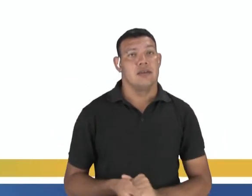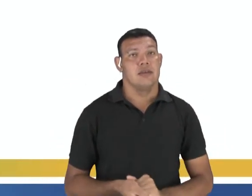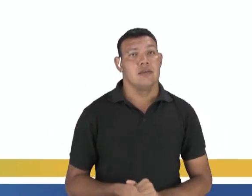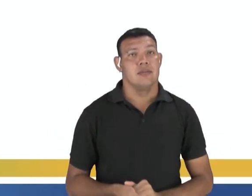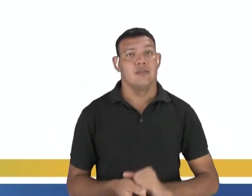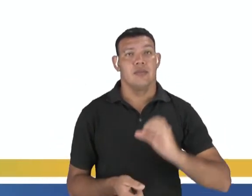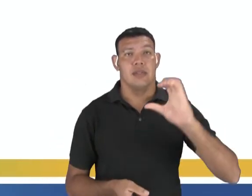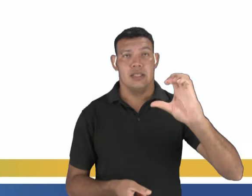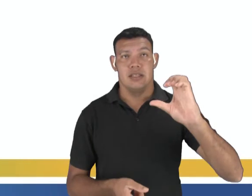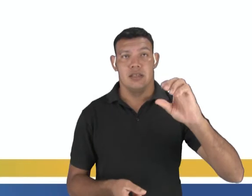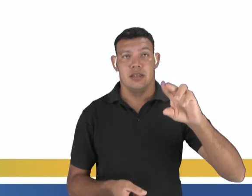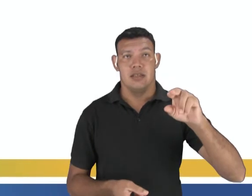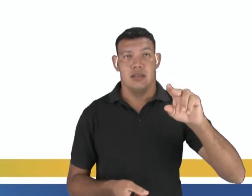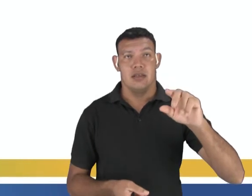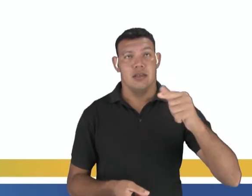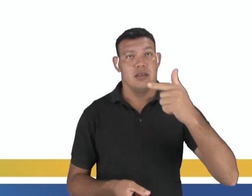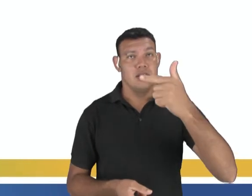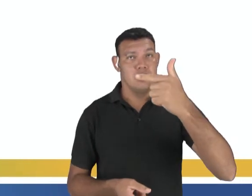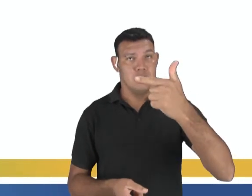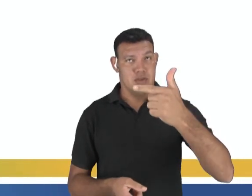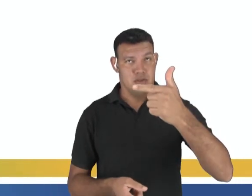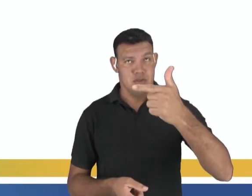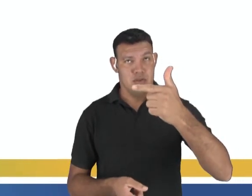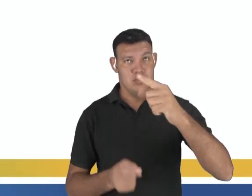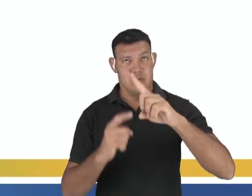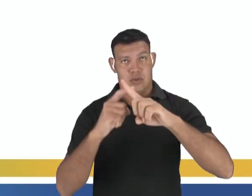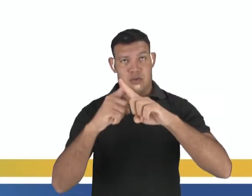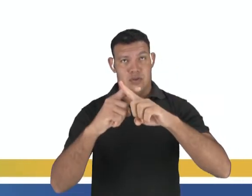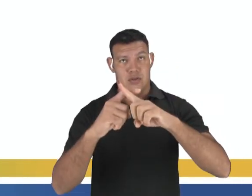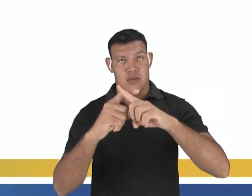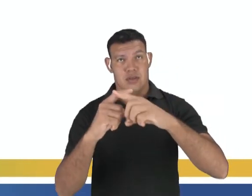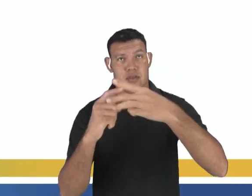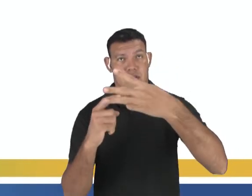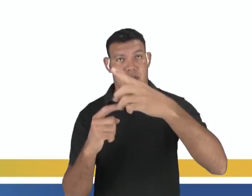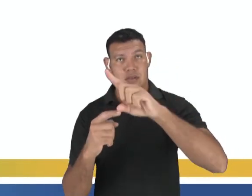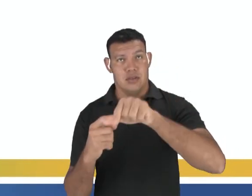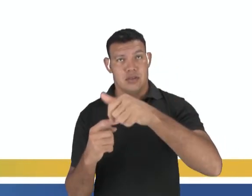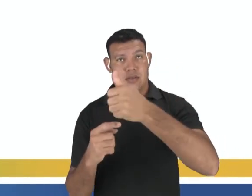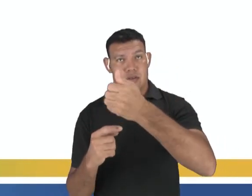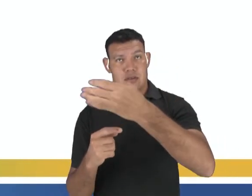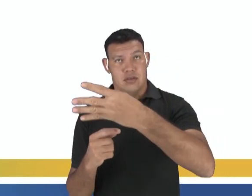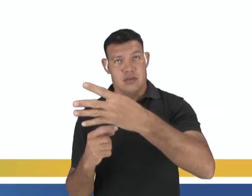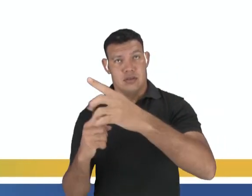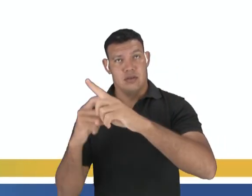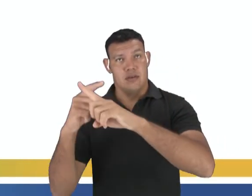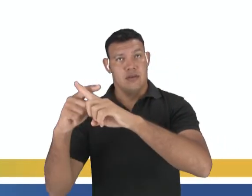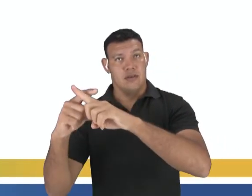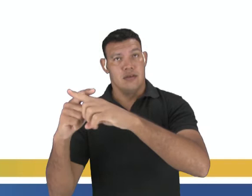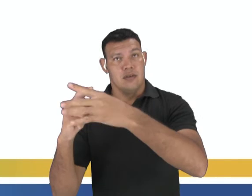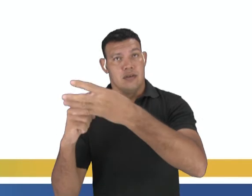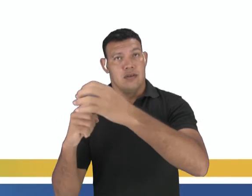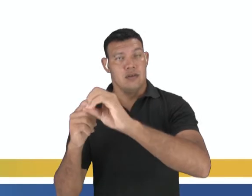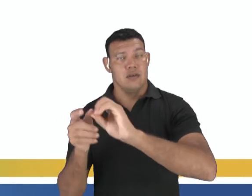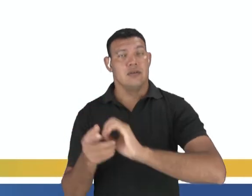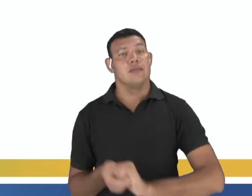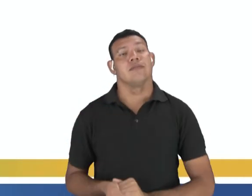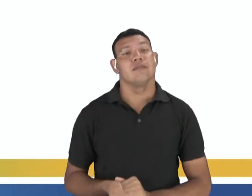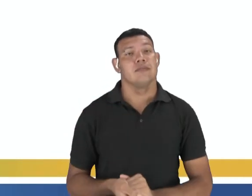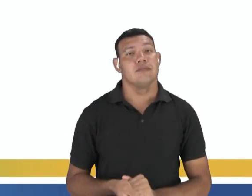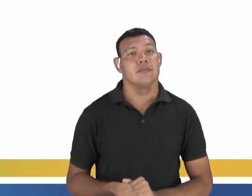circunferência vai ser 2 vezes o π, que é o valor fixo de 3,14, vezes 40. Quem é o 40?